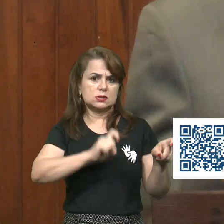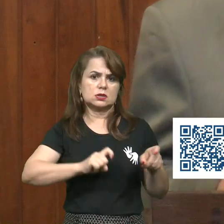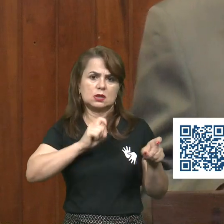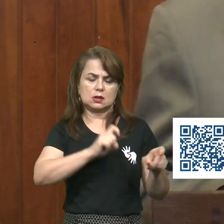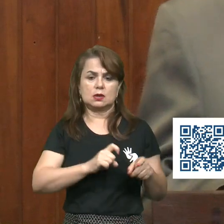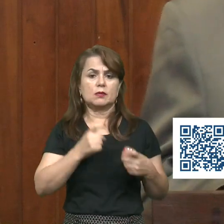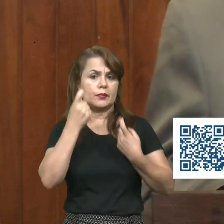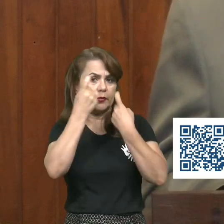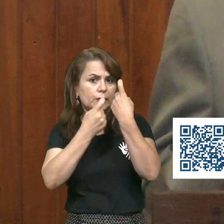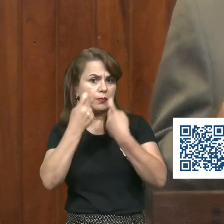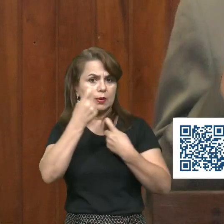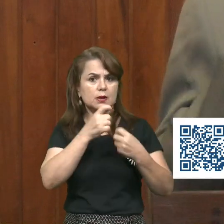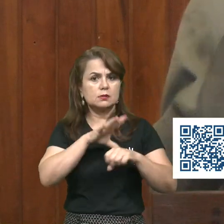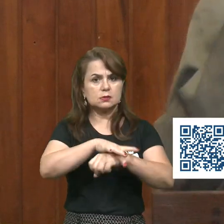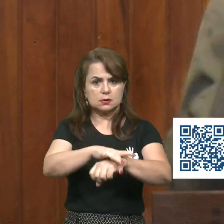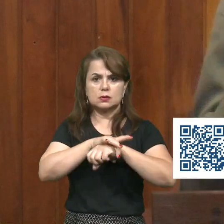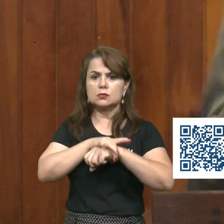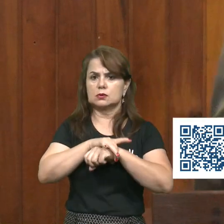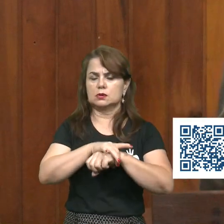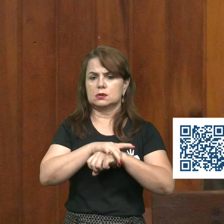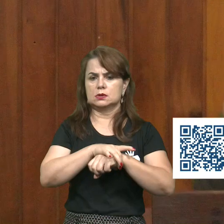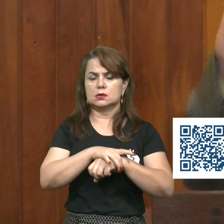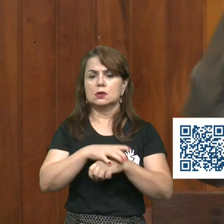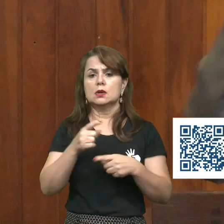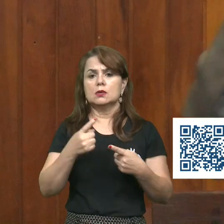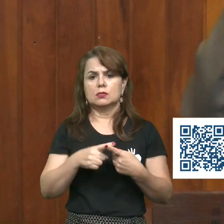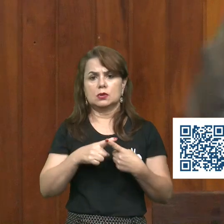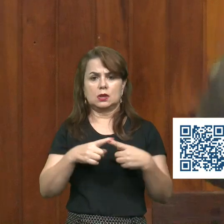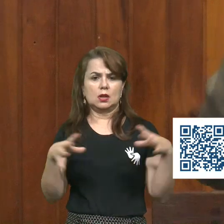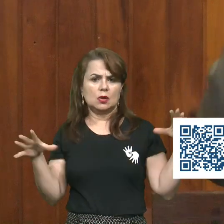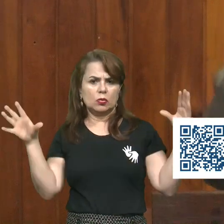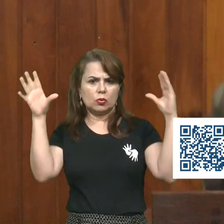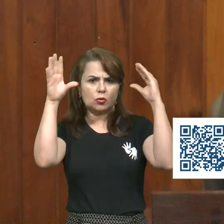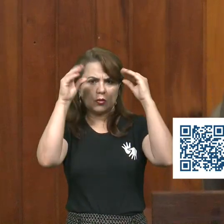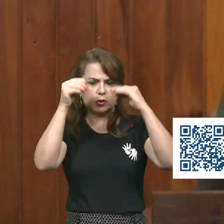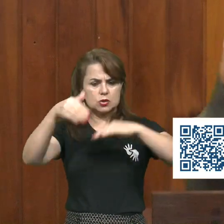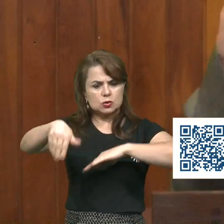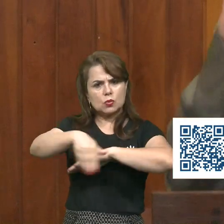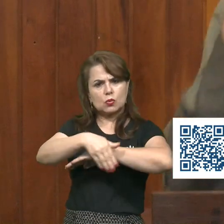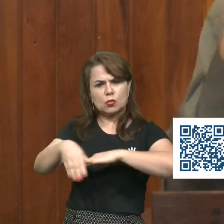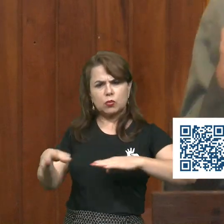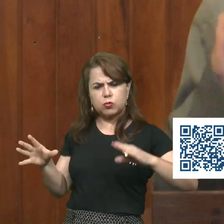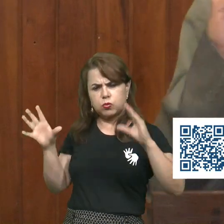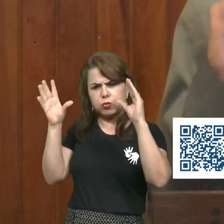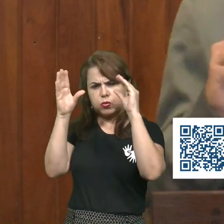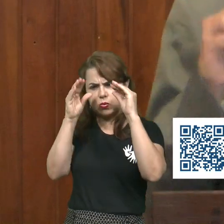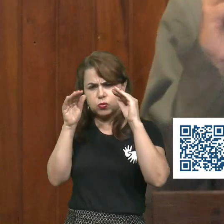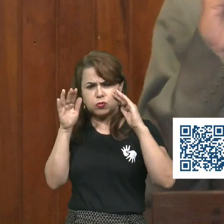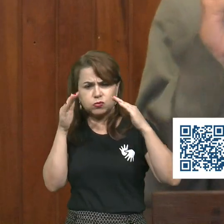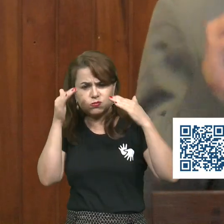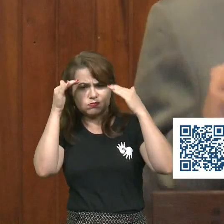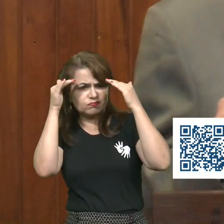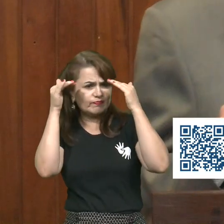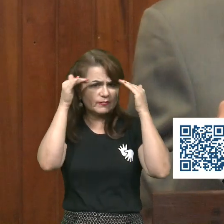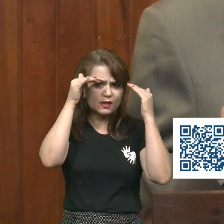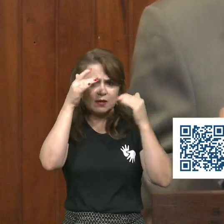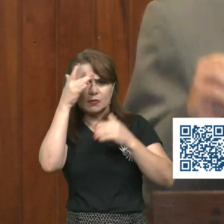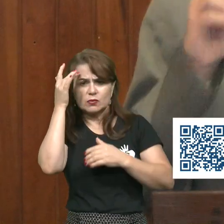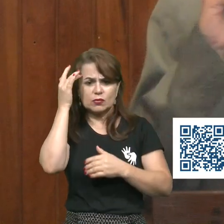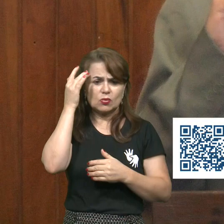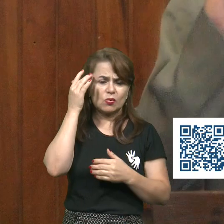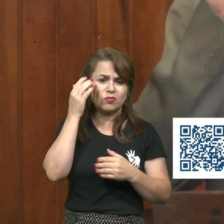sua segurança. No período da noite, a rua fica totalmente escura, causando medo e